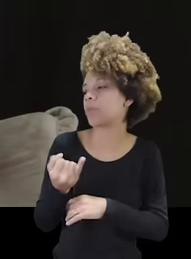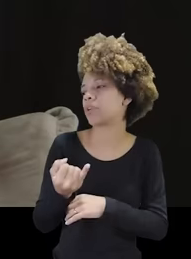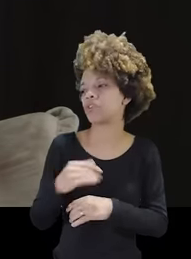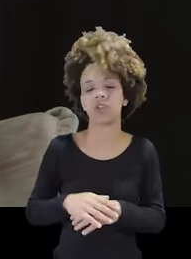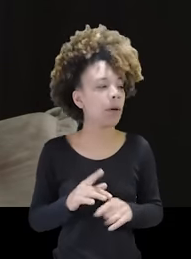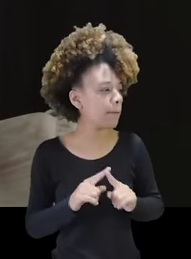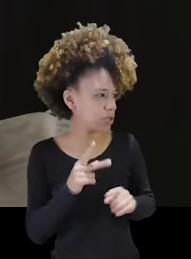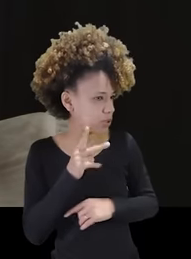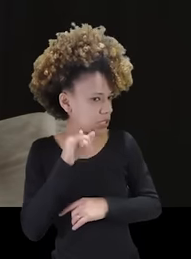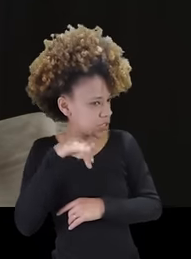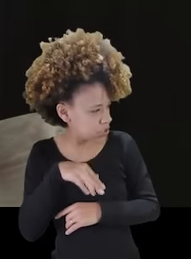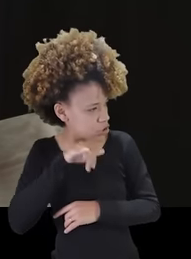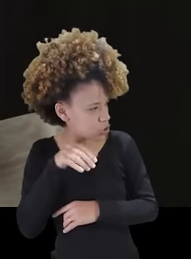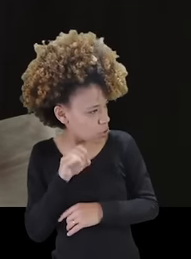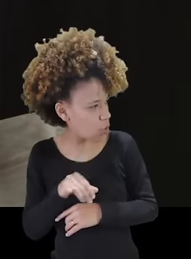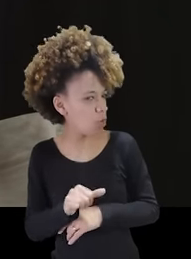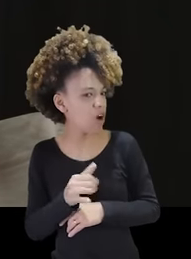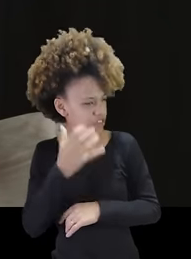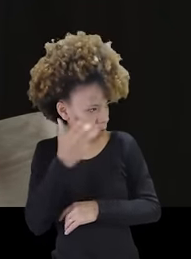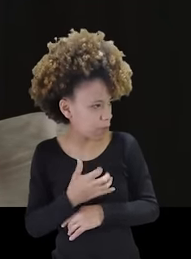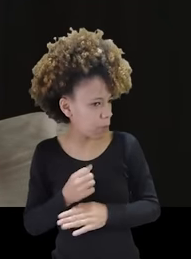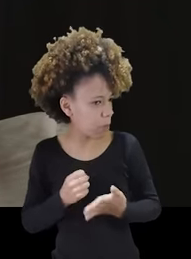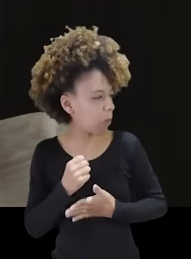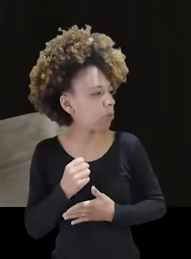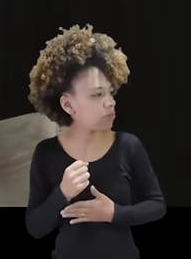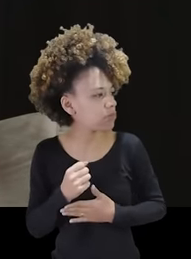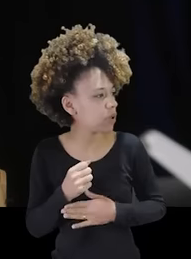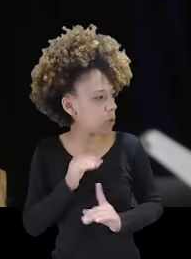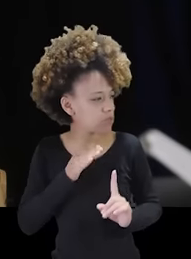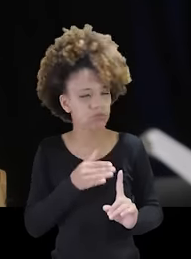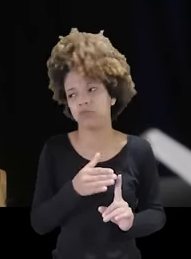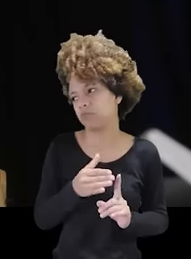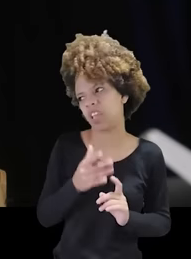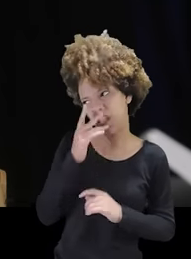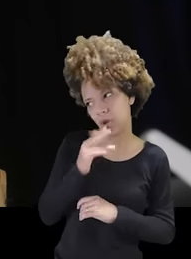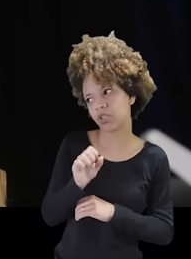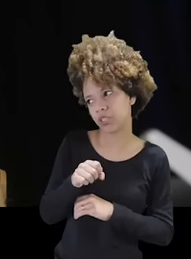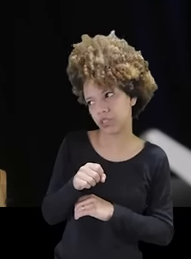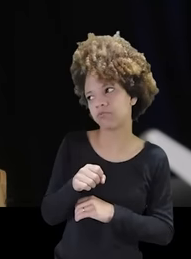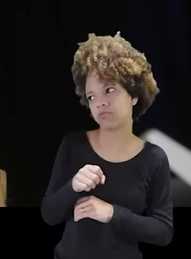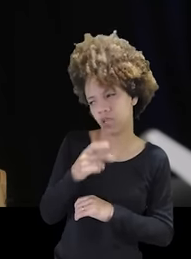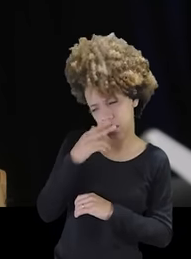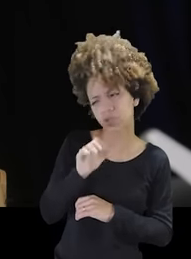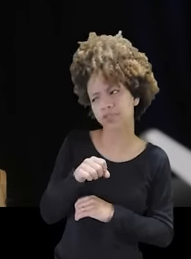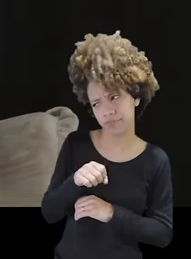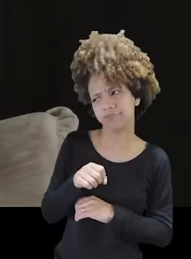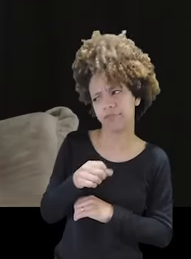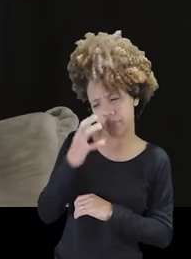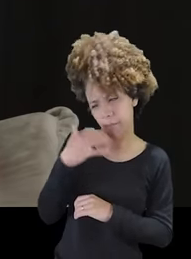importante mas o queijo ou um lá da vida fica puto com essa exposição da Coreia do Sul Acho que sim Acho que ele